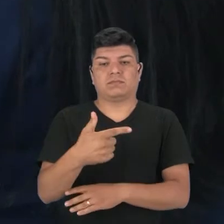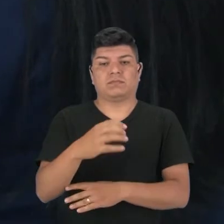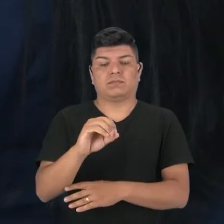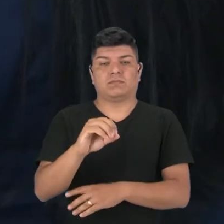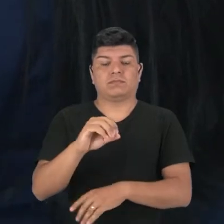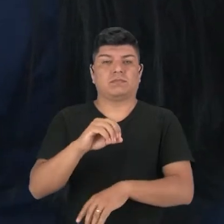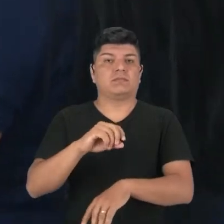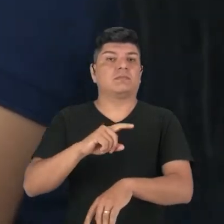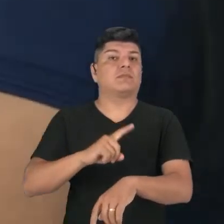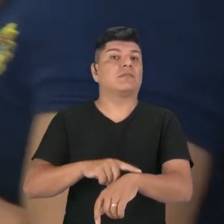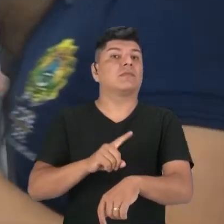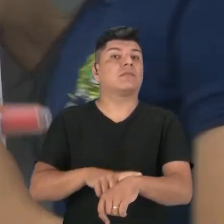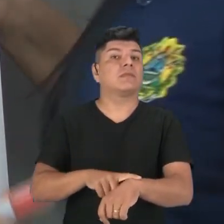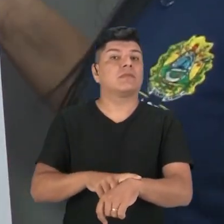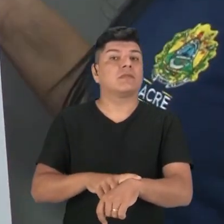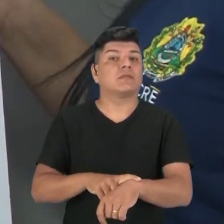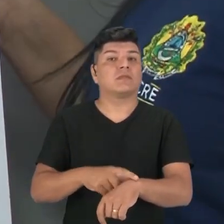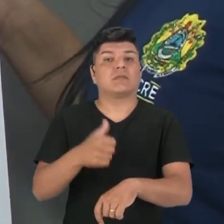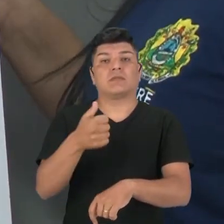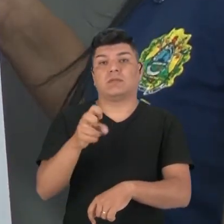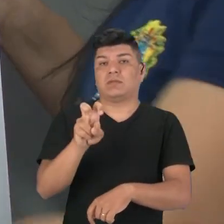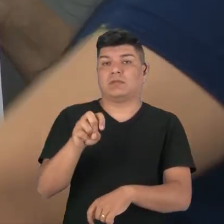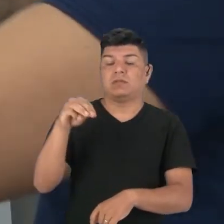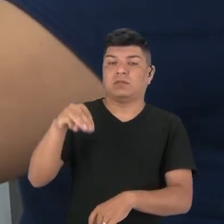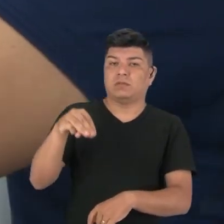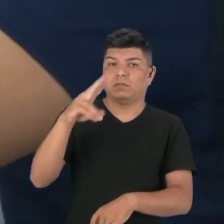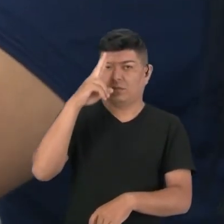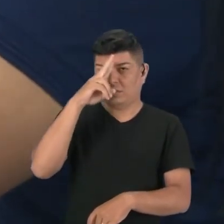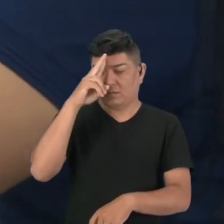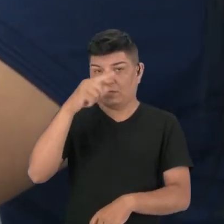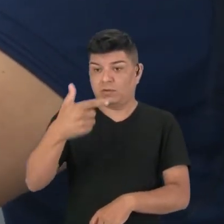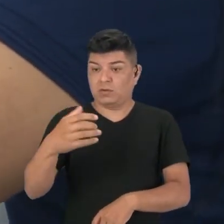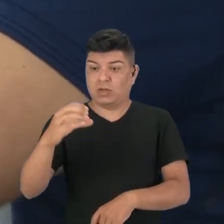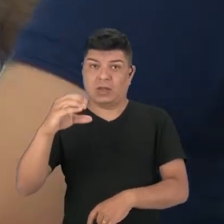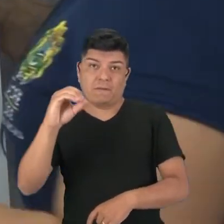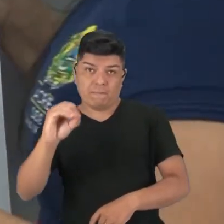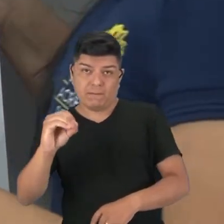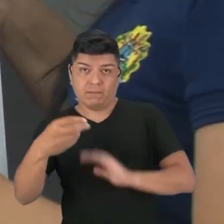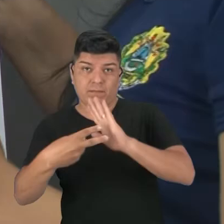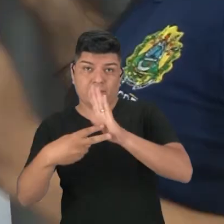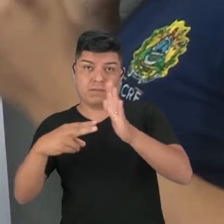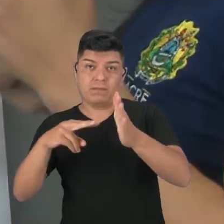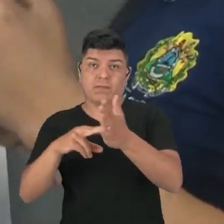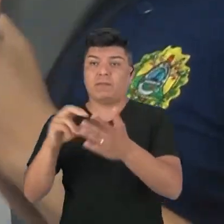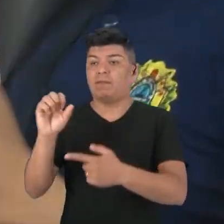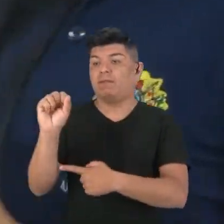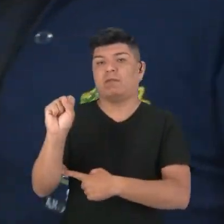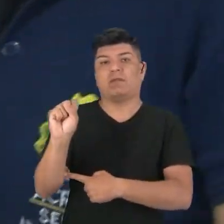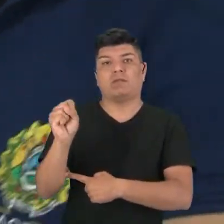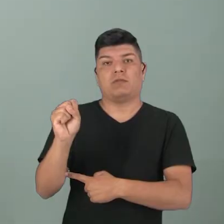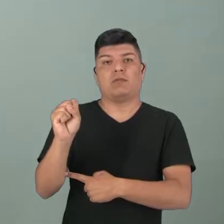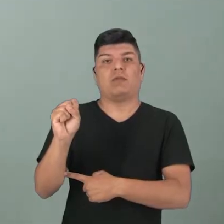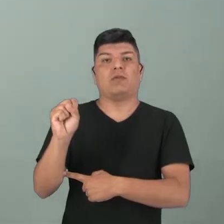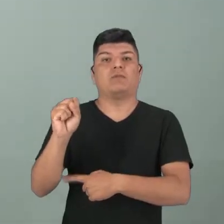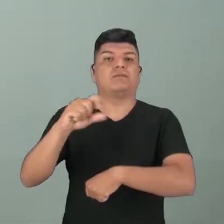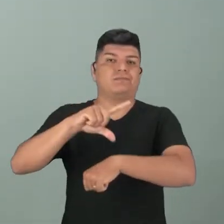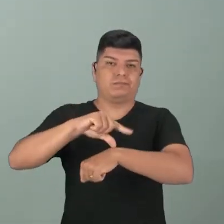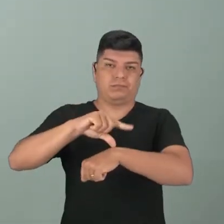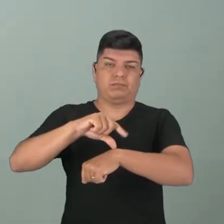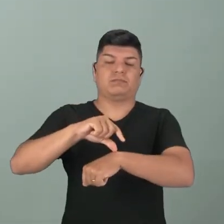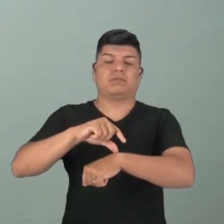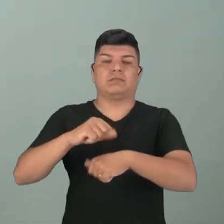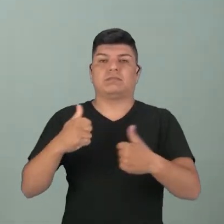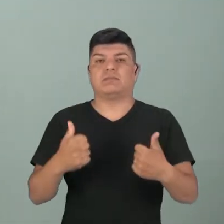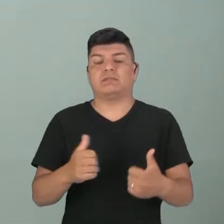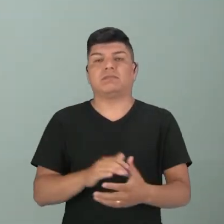e 15 minutos. Lembrando que 8 horas da noite, né? 20 horas. Aí, no caso, é